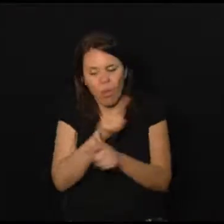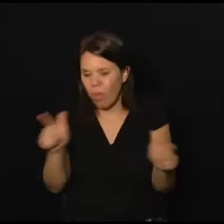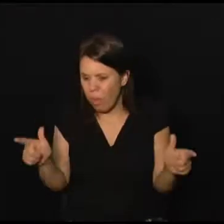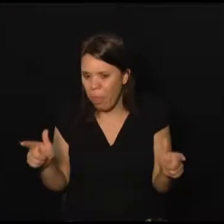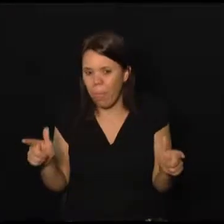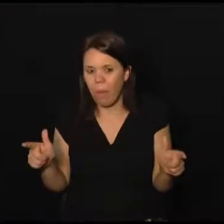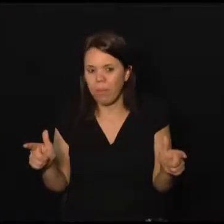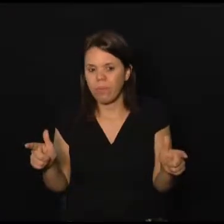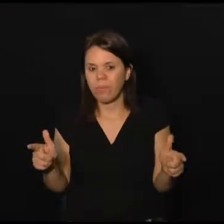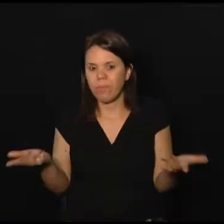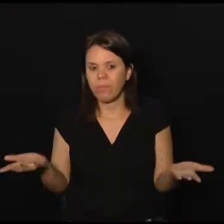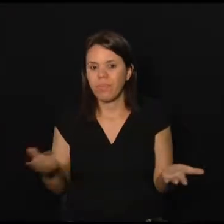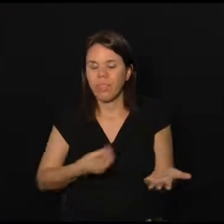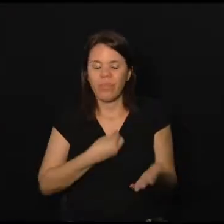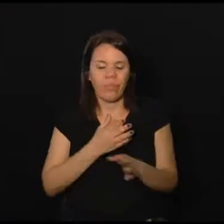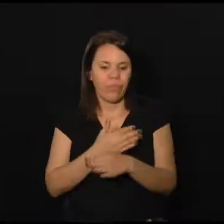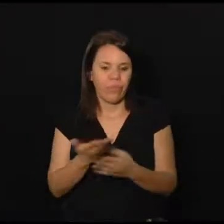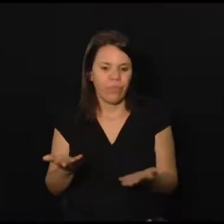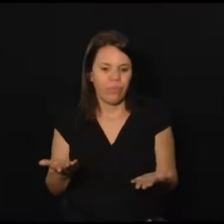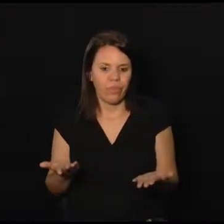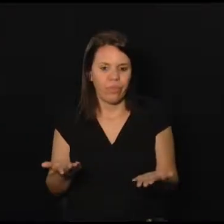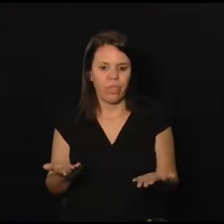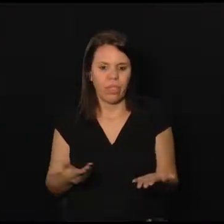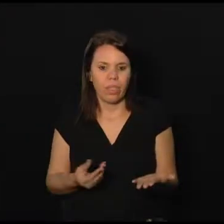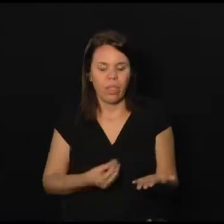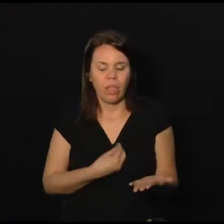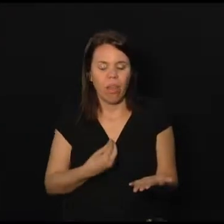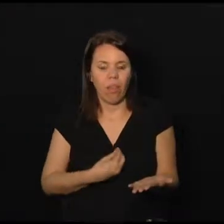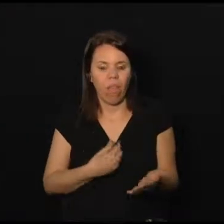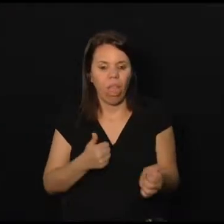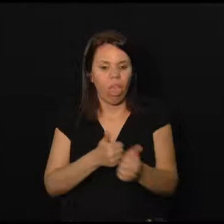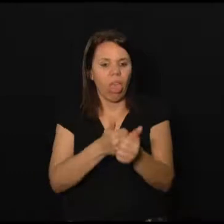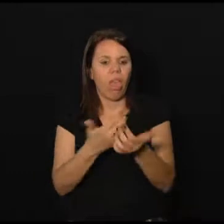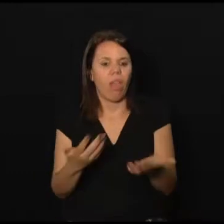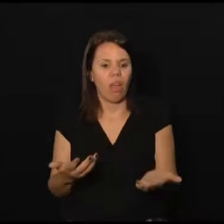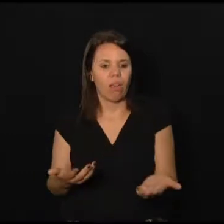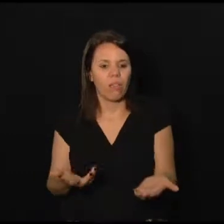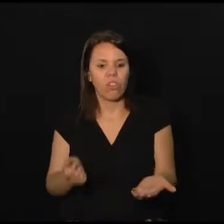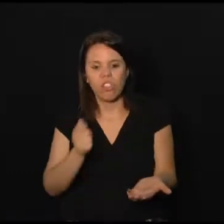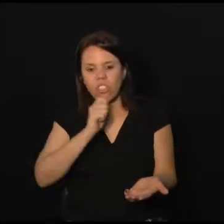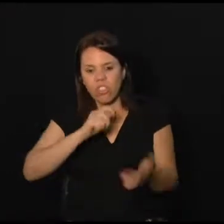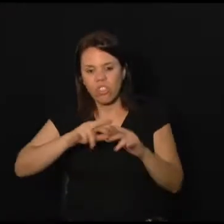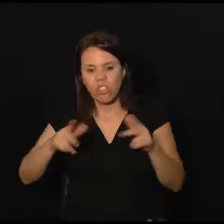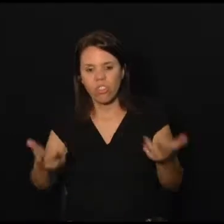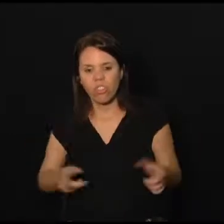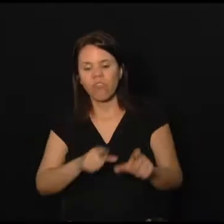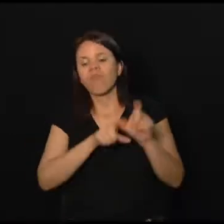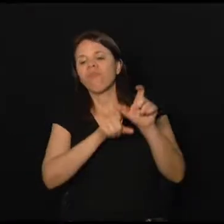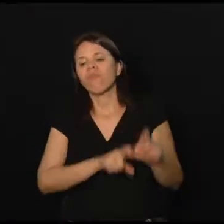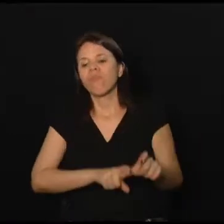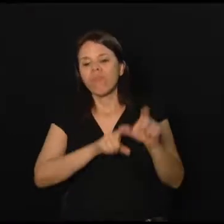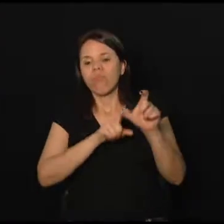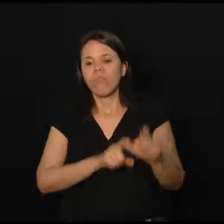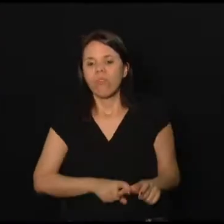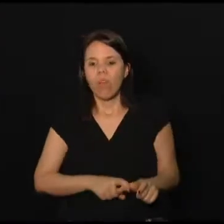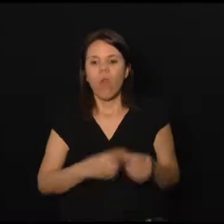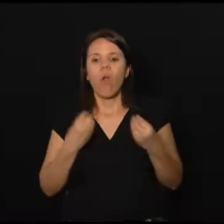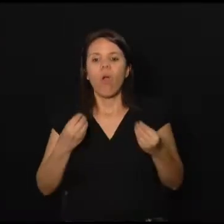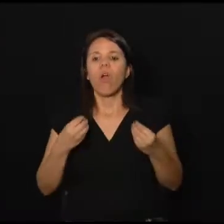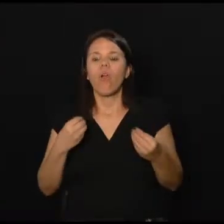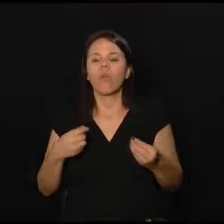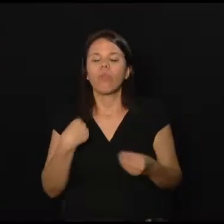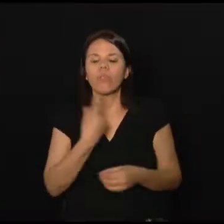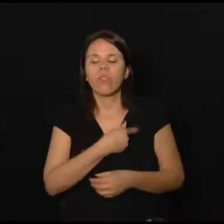né, desse caminho para que venha esse desenvolvimento da dependência química. Então, como que está a nossa